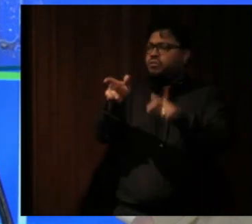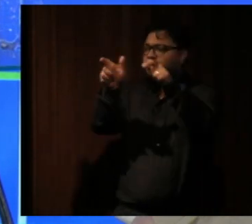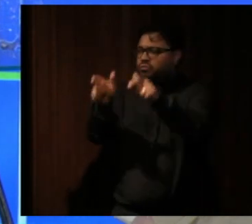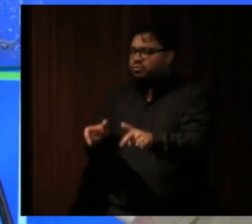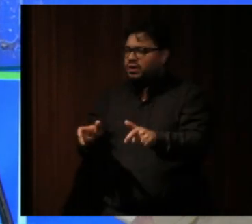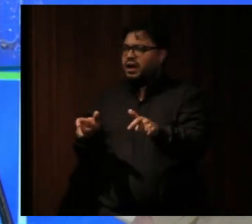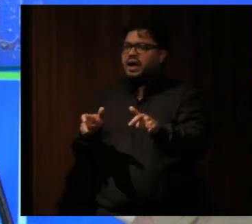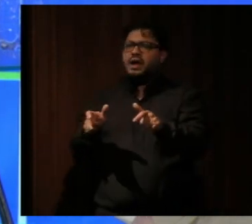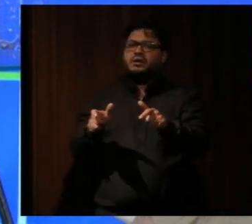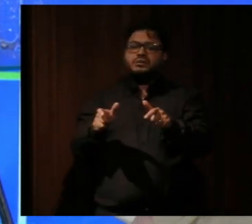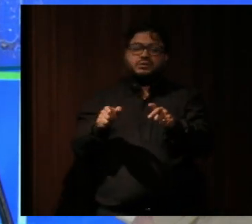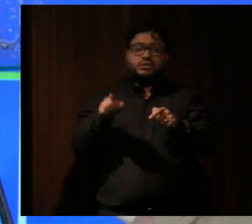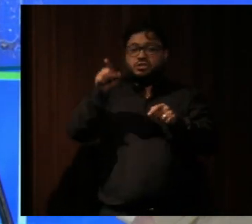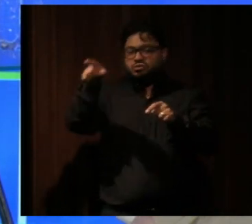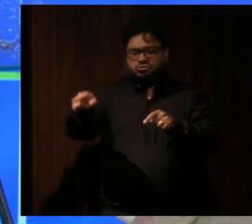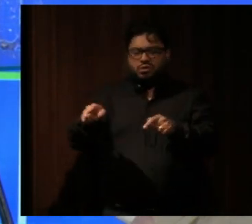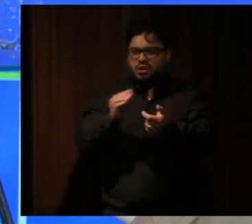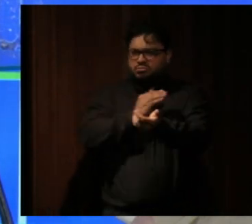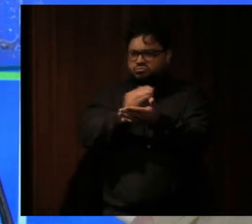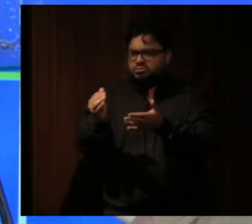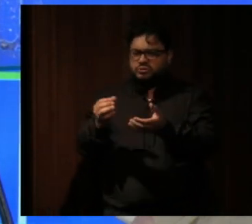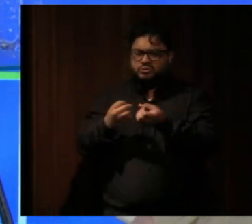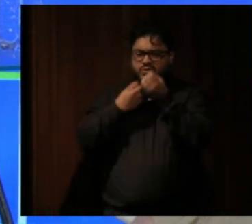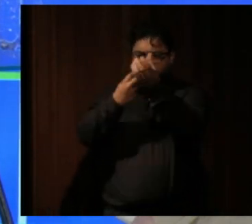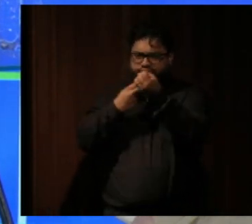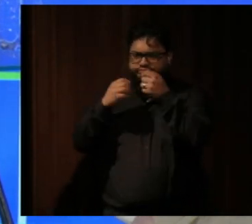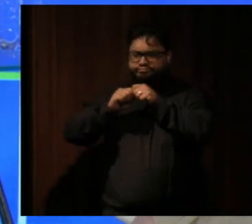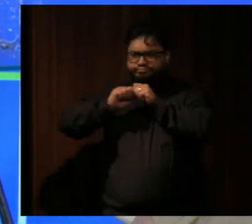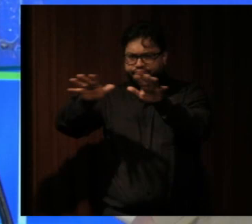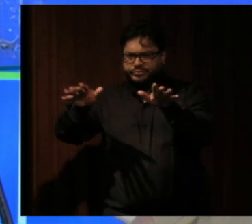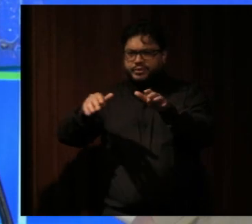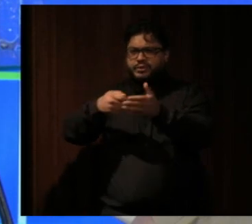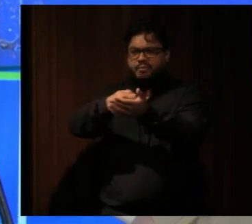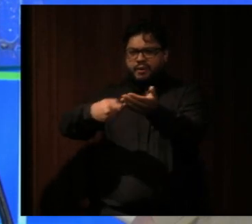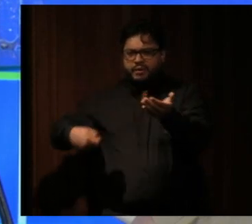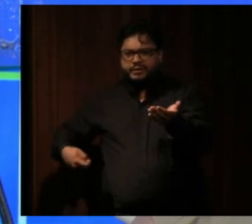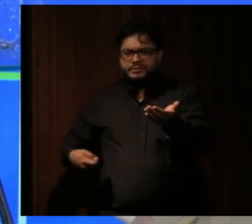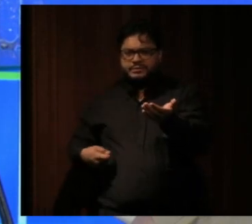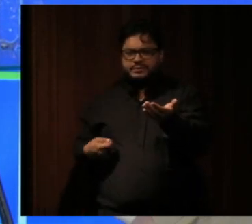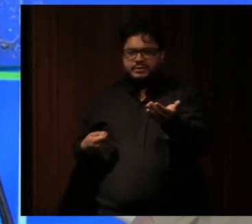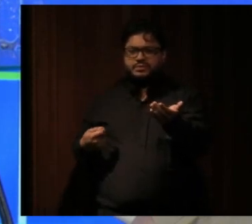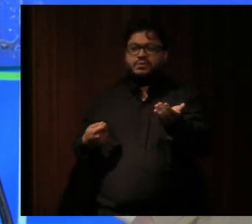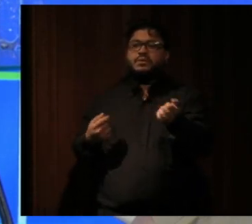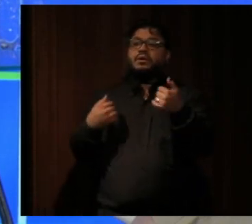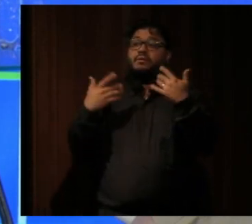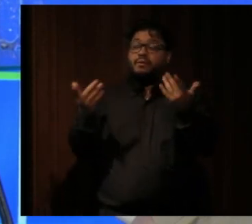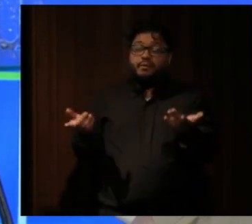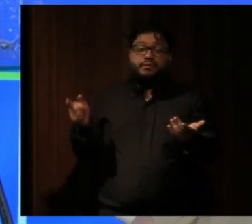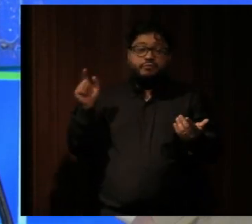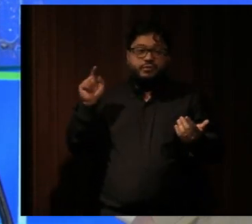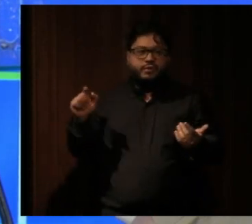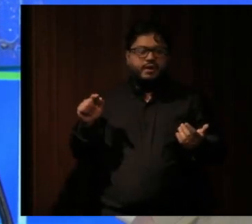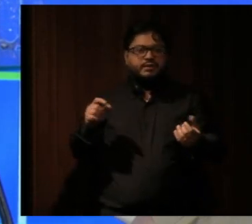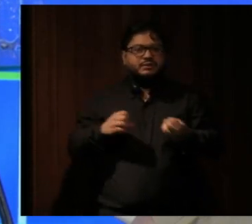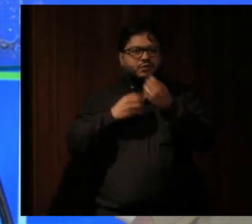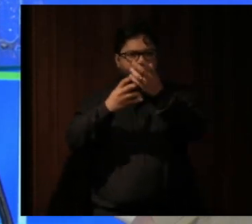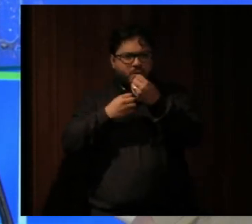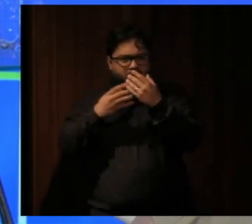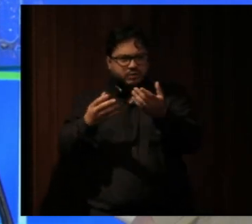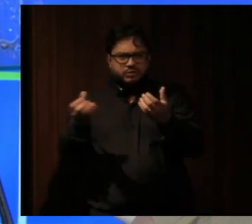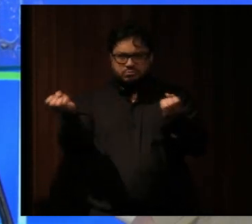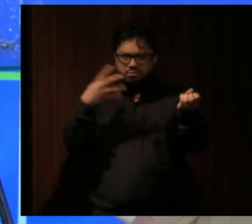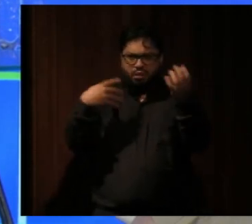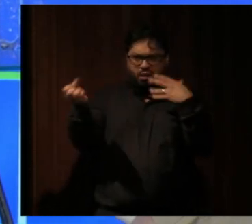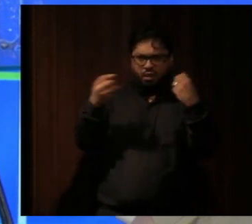e e e de lá ela começou a passar informações pra redação e aí foi nessa as informações que foram